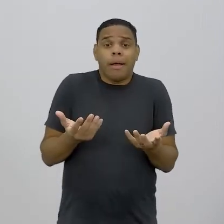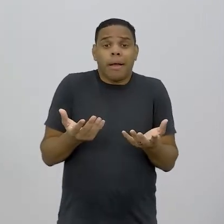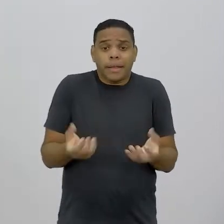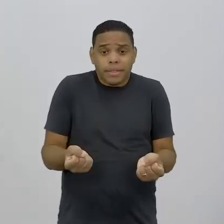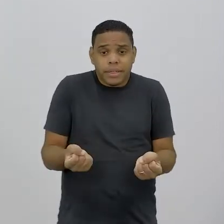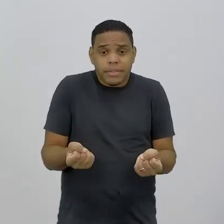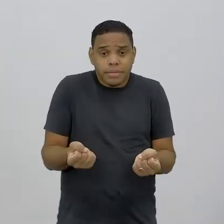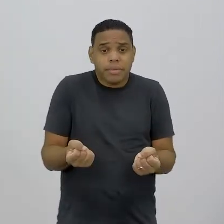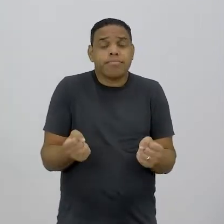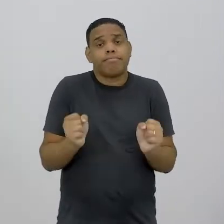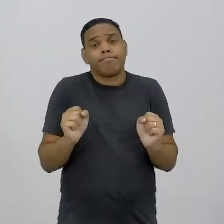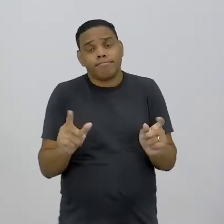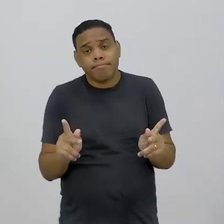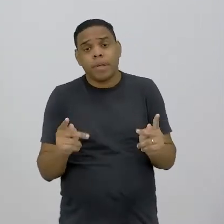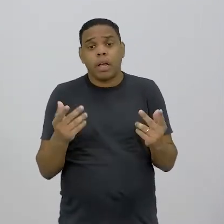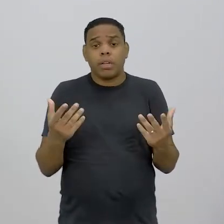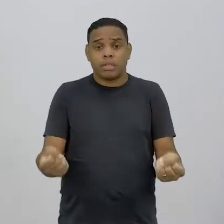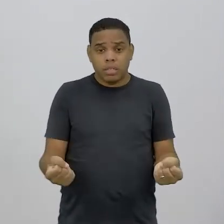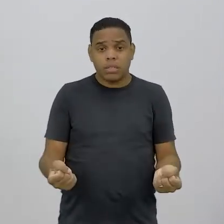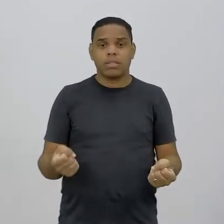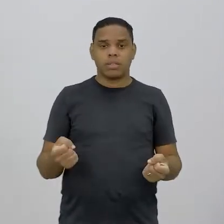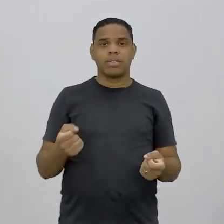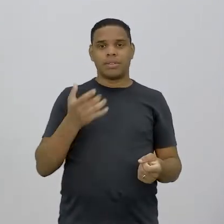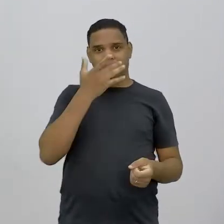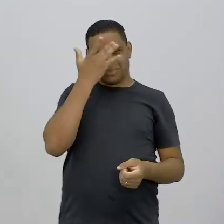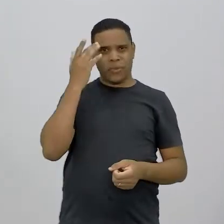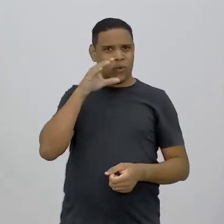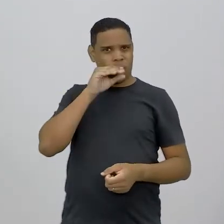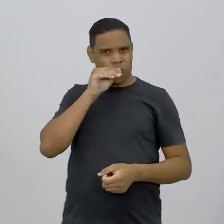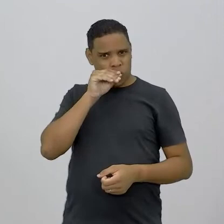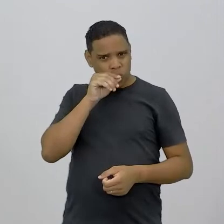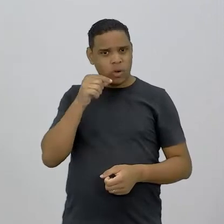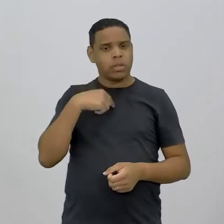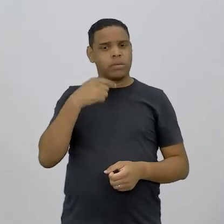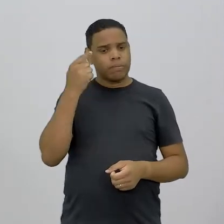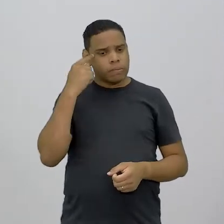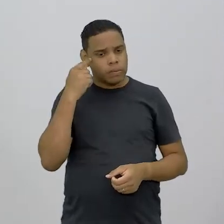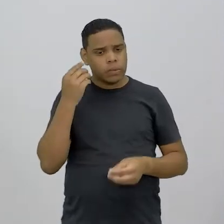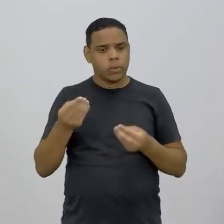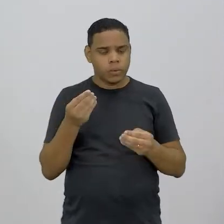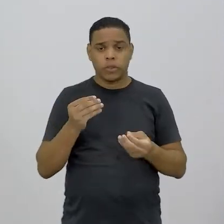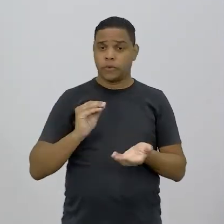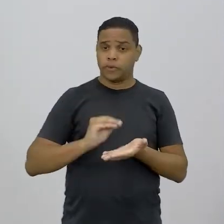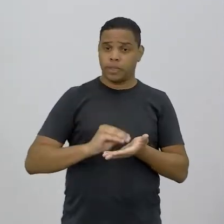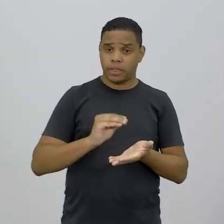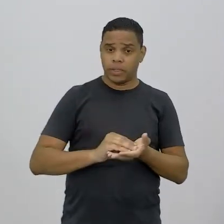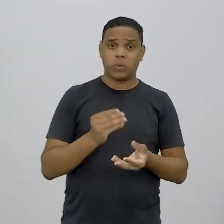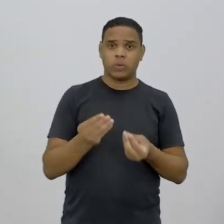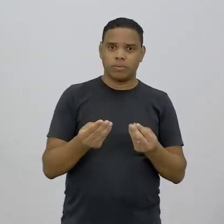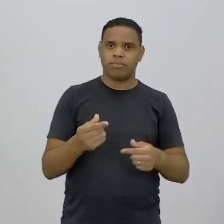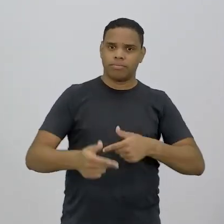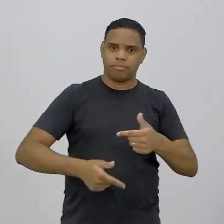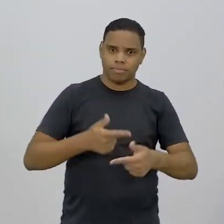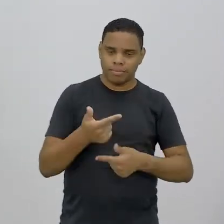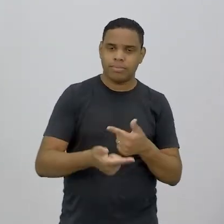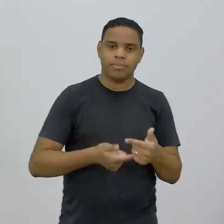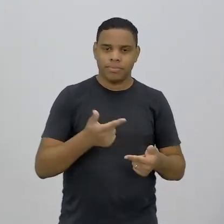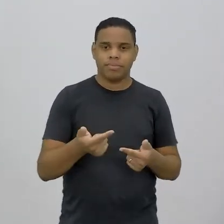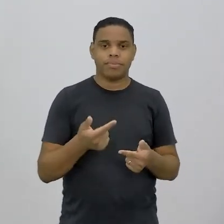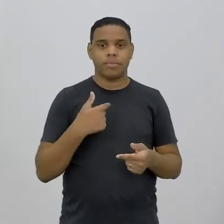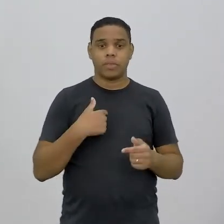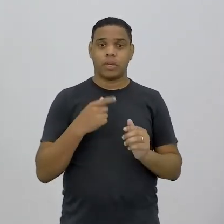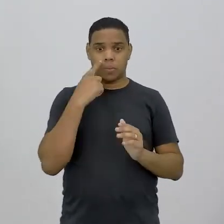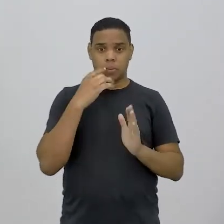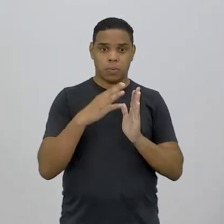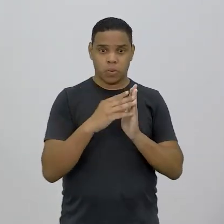uma convicção. Então aquela convicção que faltava aos trabalhadores, aquele apelo que faltava aos trabalhadores nesse modelo